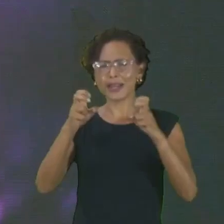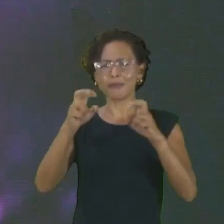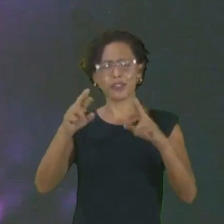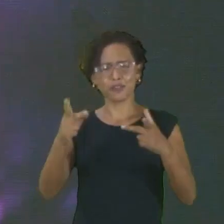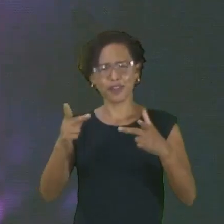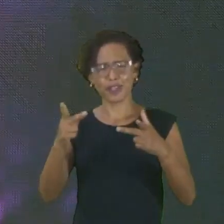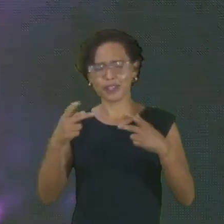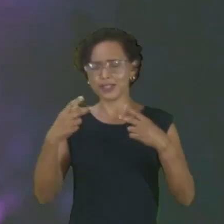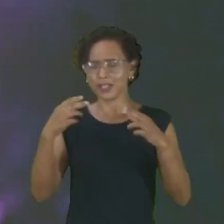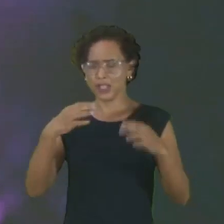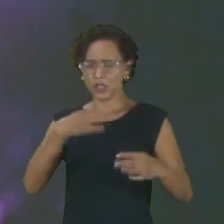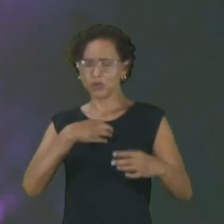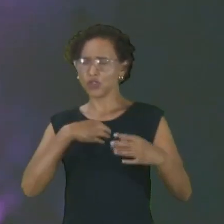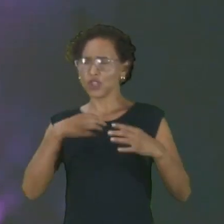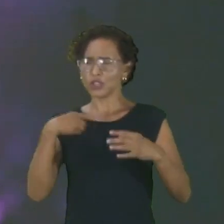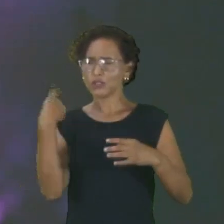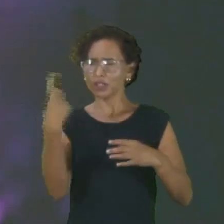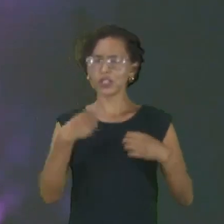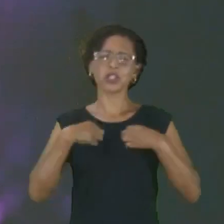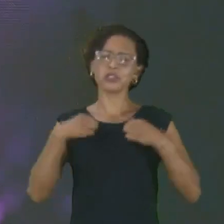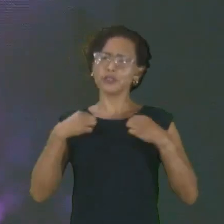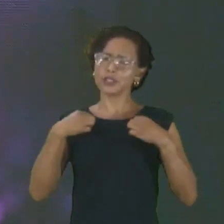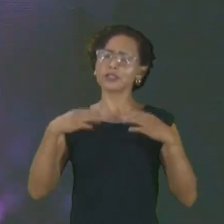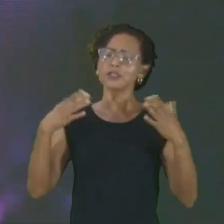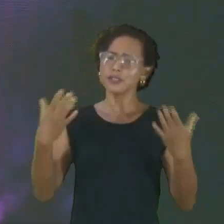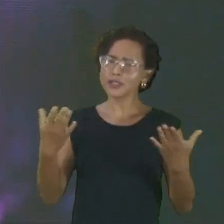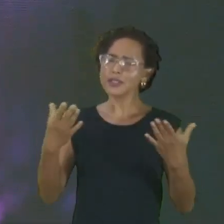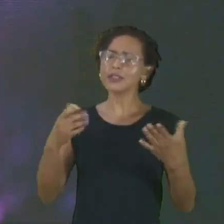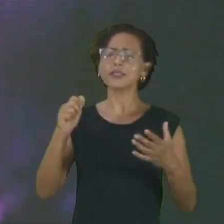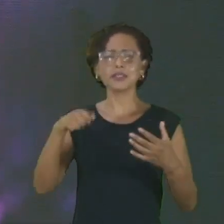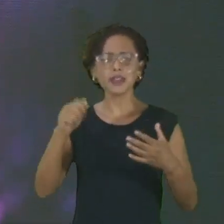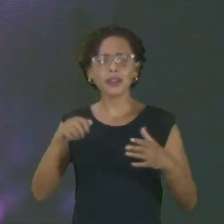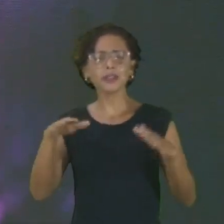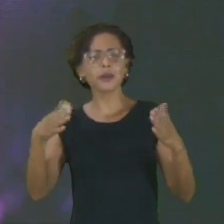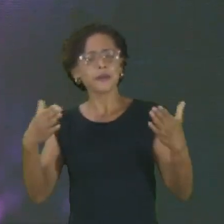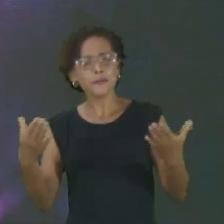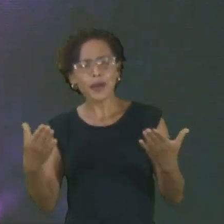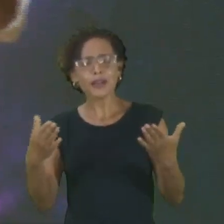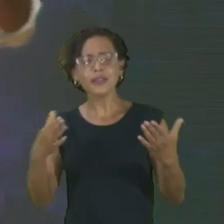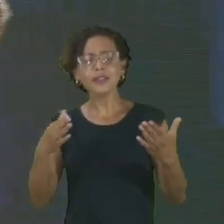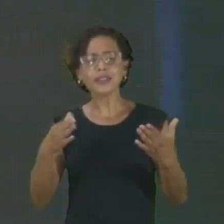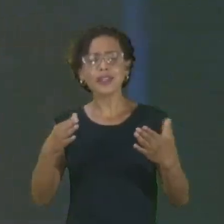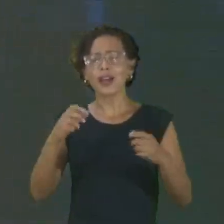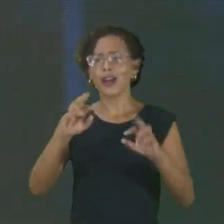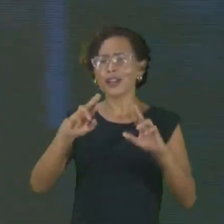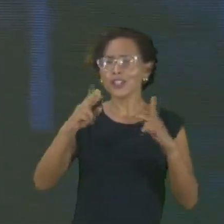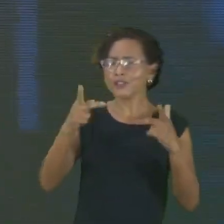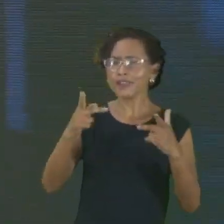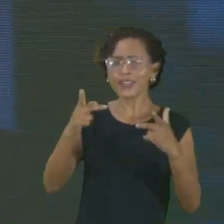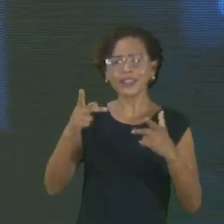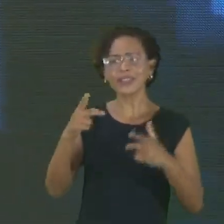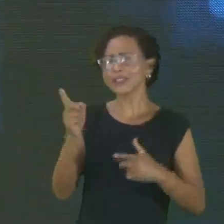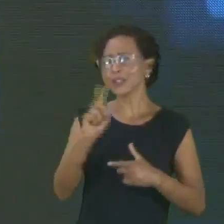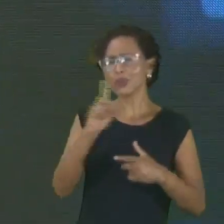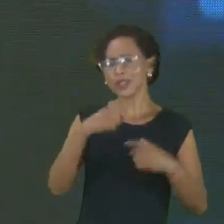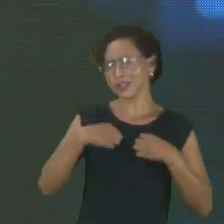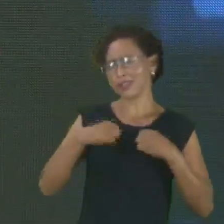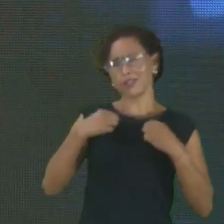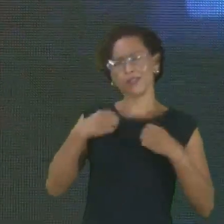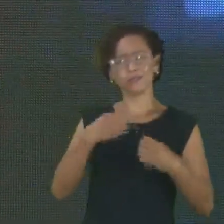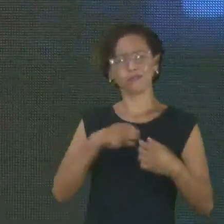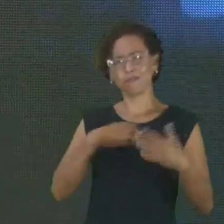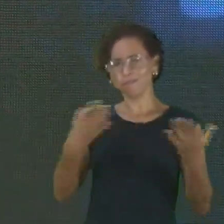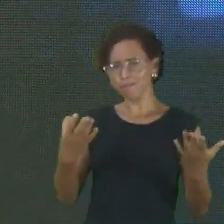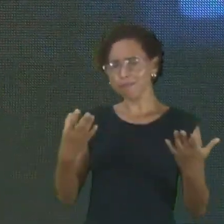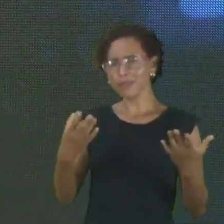a grande diferença não é só no exterior, não. A diferença também, ela